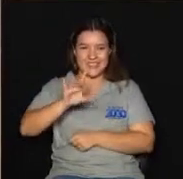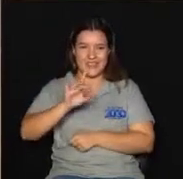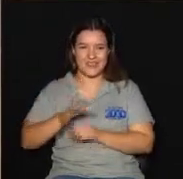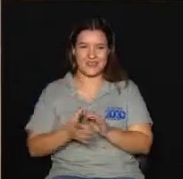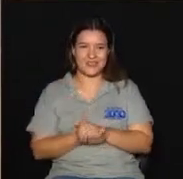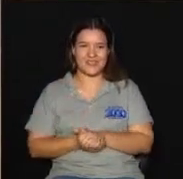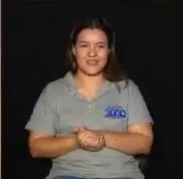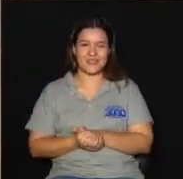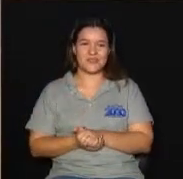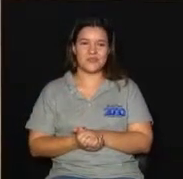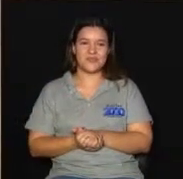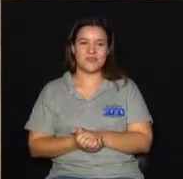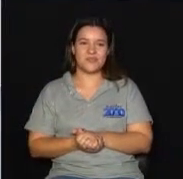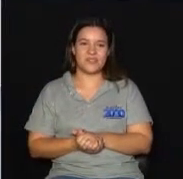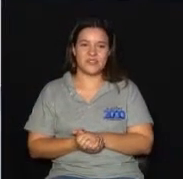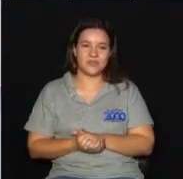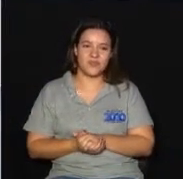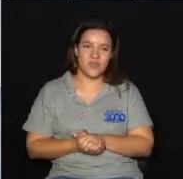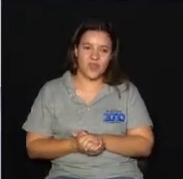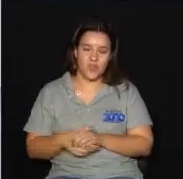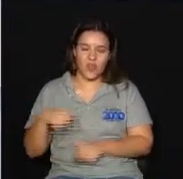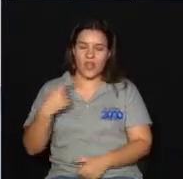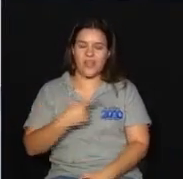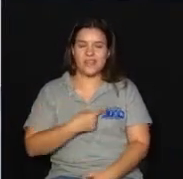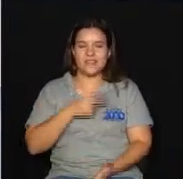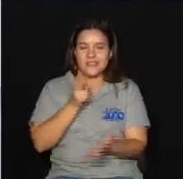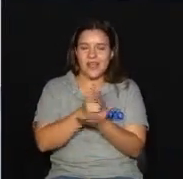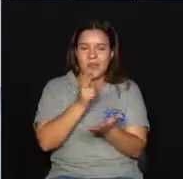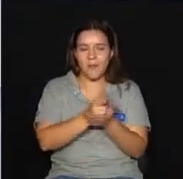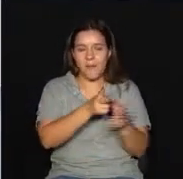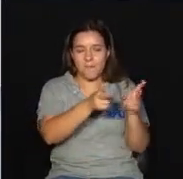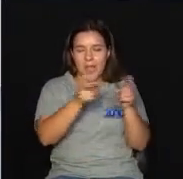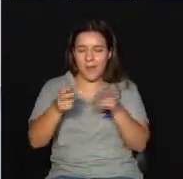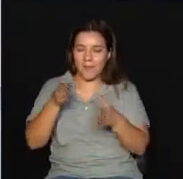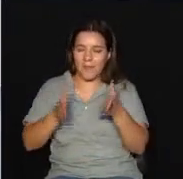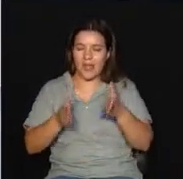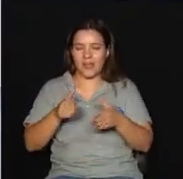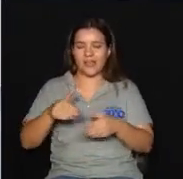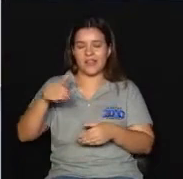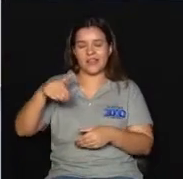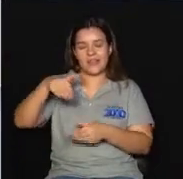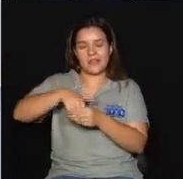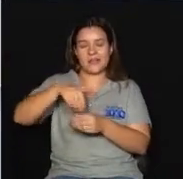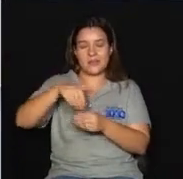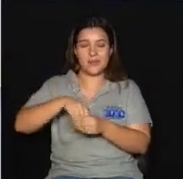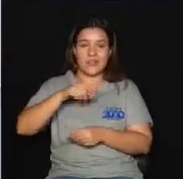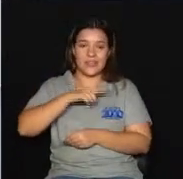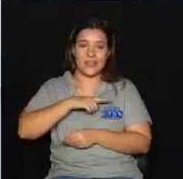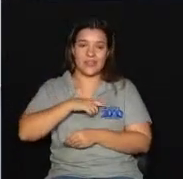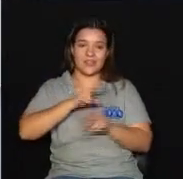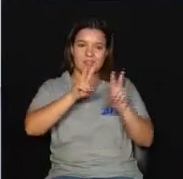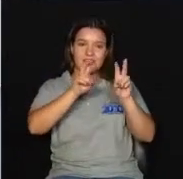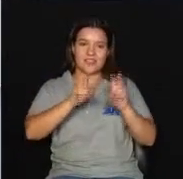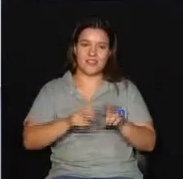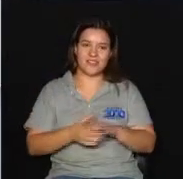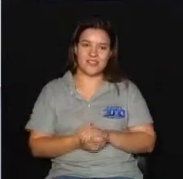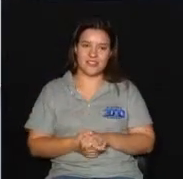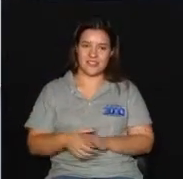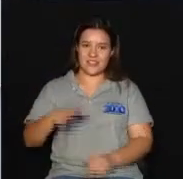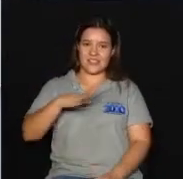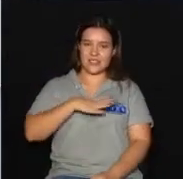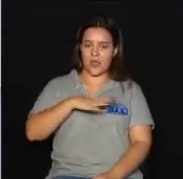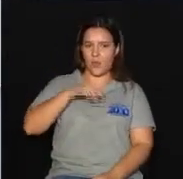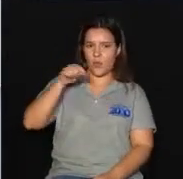certo. Ô Paulo, a gente sempre escuta, né, em eleição nas cidades, alguns termos assim, essa